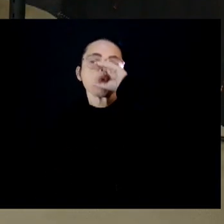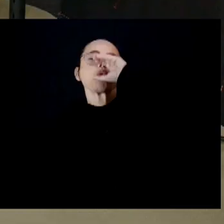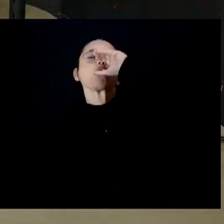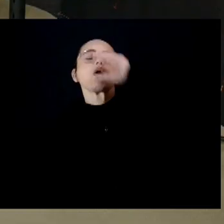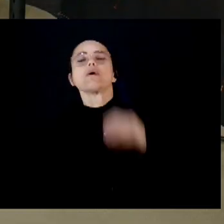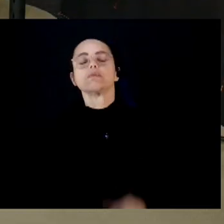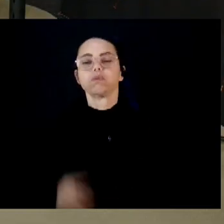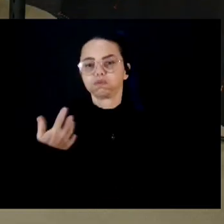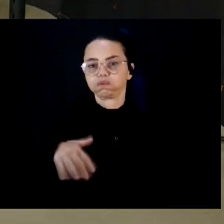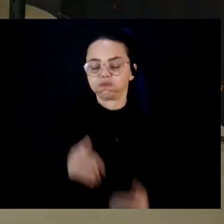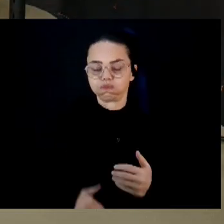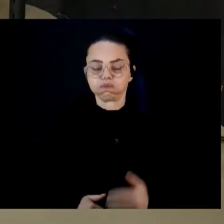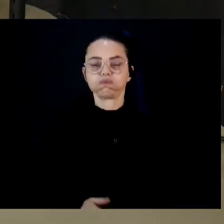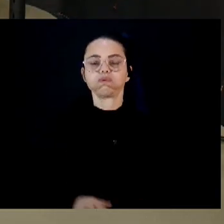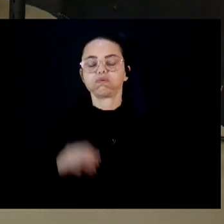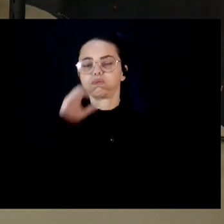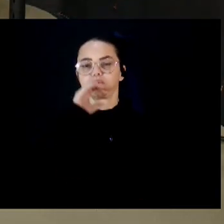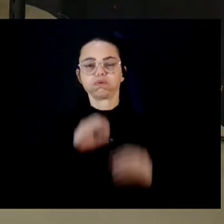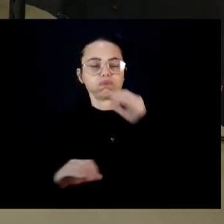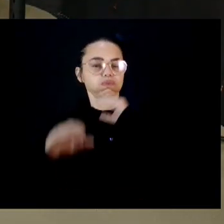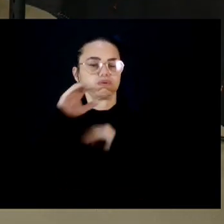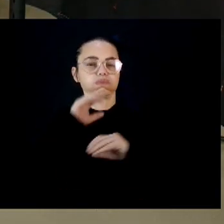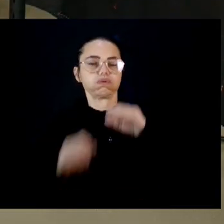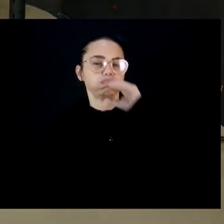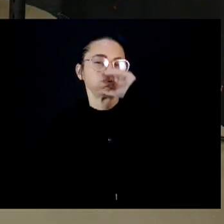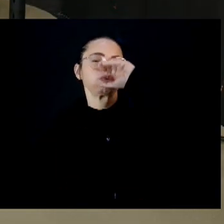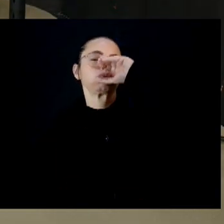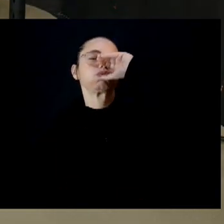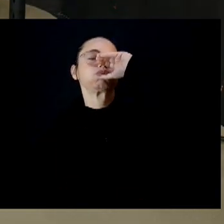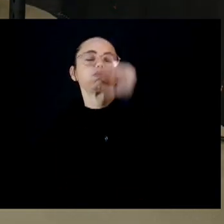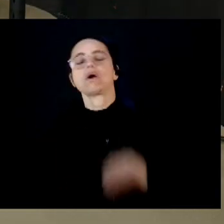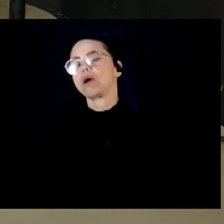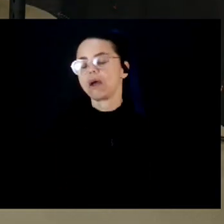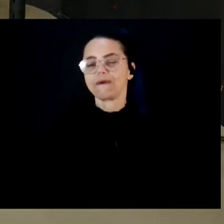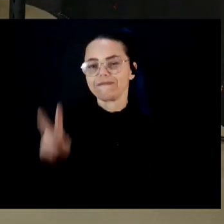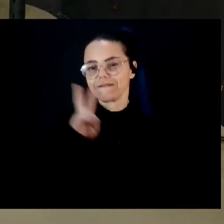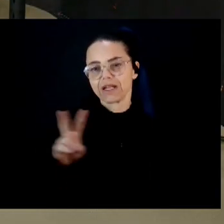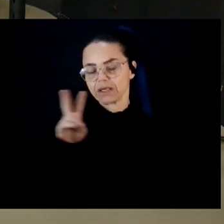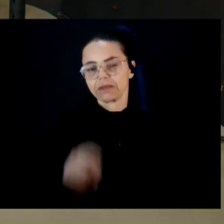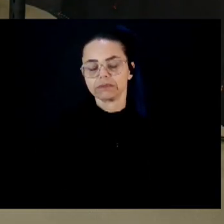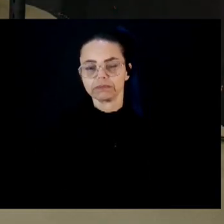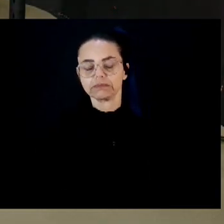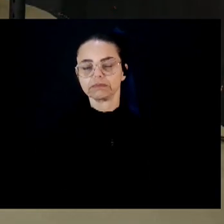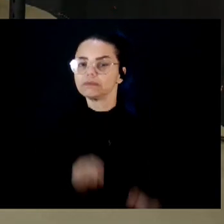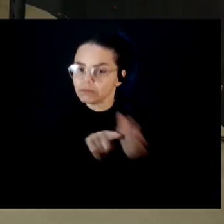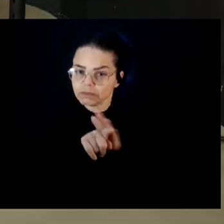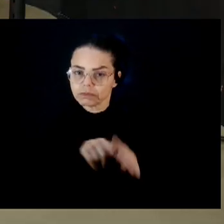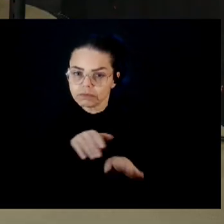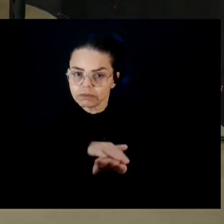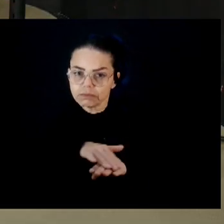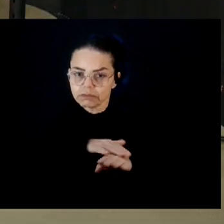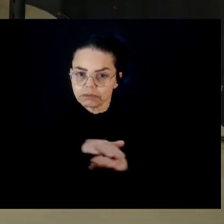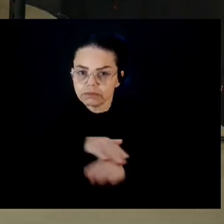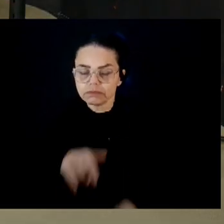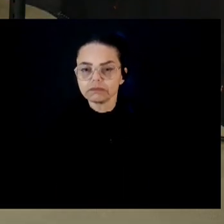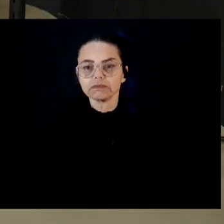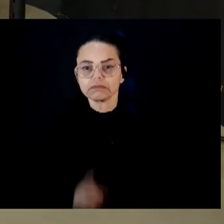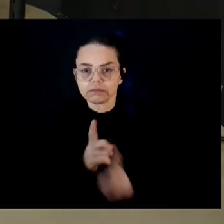doutor que nas pesquisas, para me orientar para conversar com vocês, eu encontrei